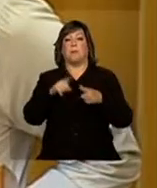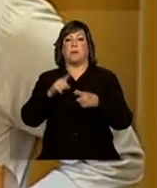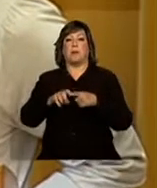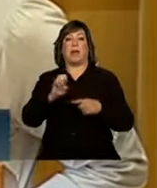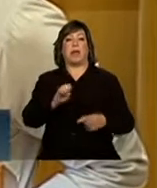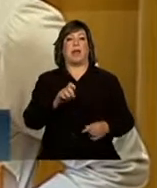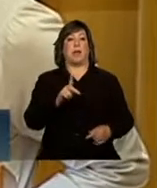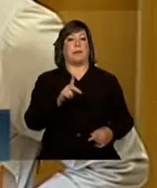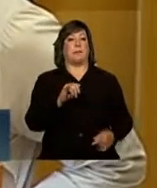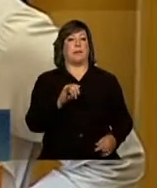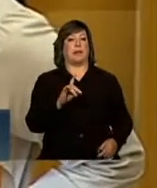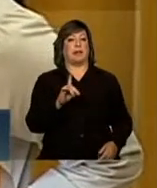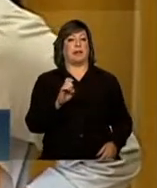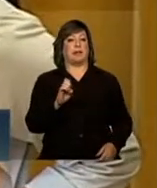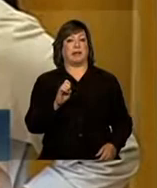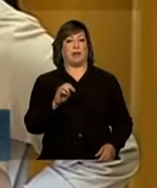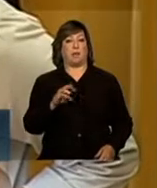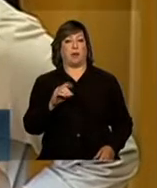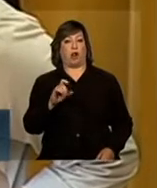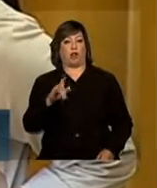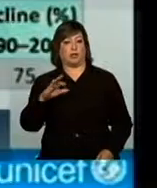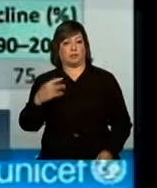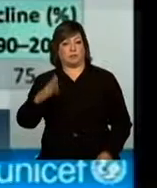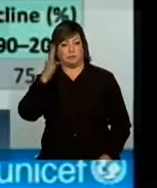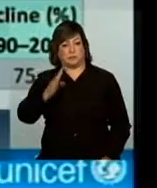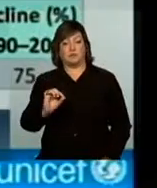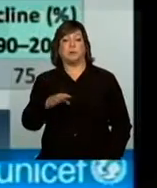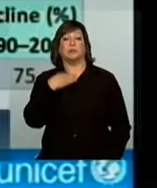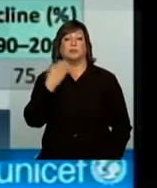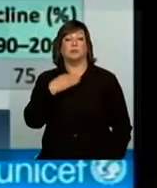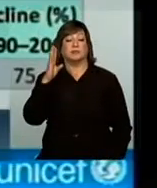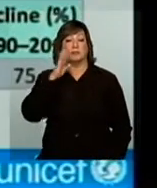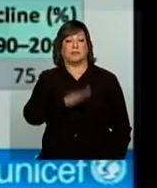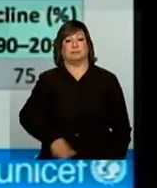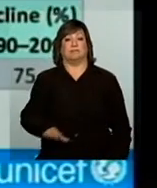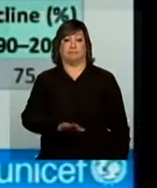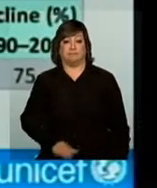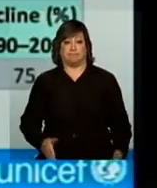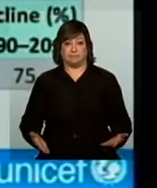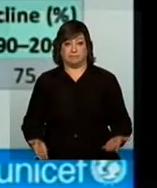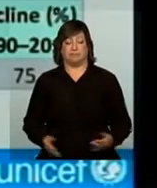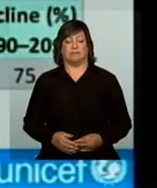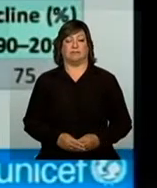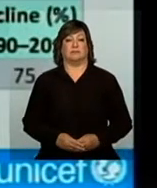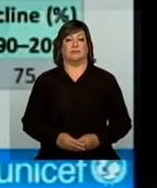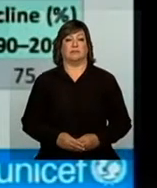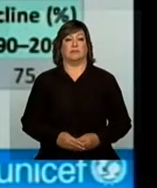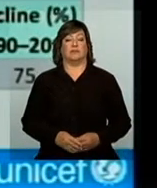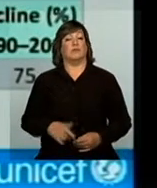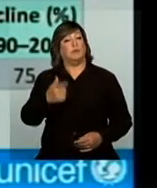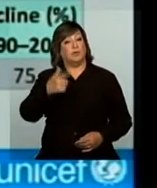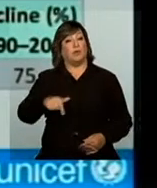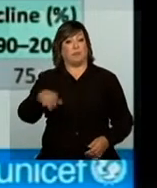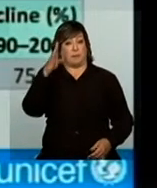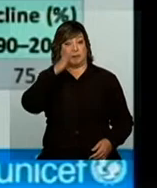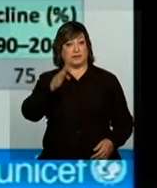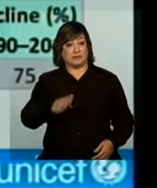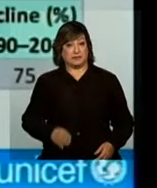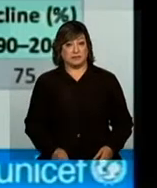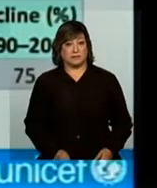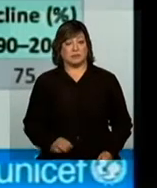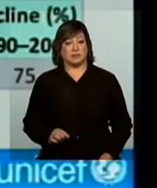brasileira, a menor de um ano, o próximo, que é a mortalidade infantil. De novo, o Brasil parte